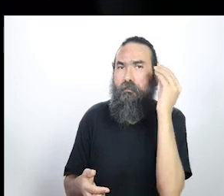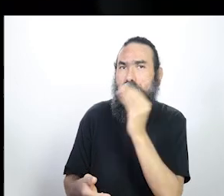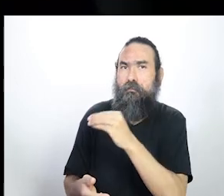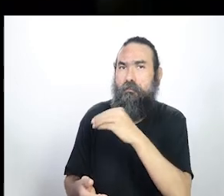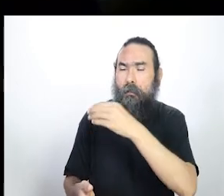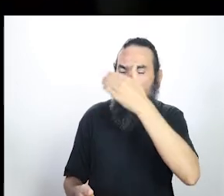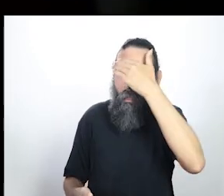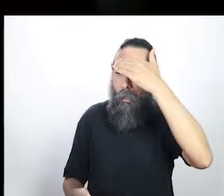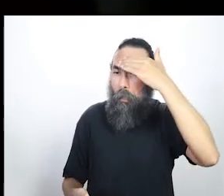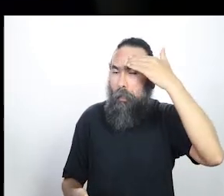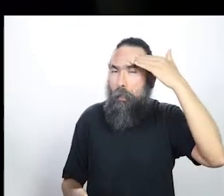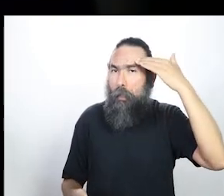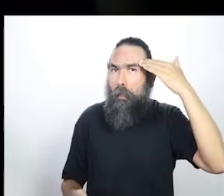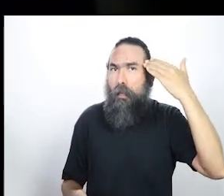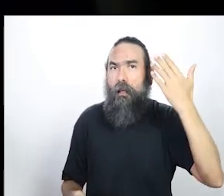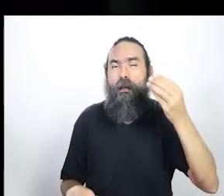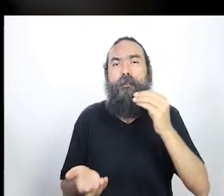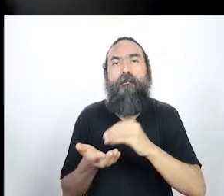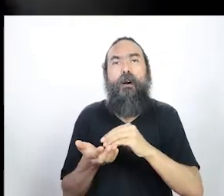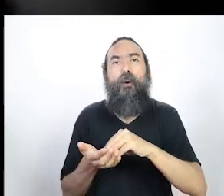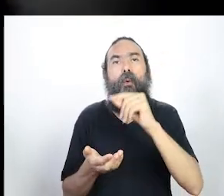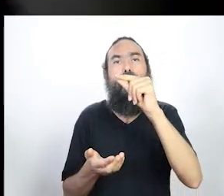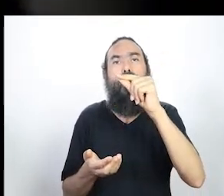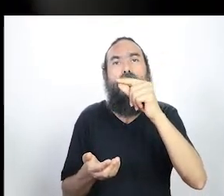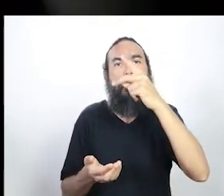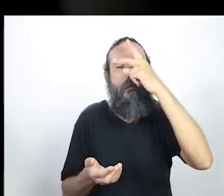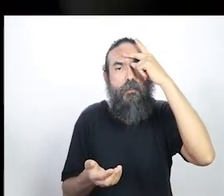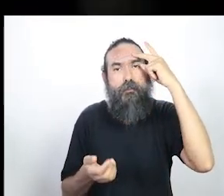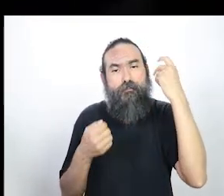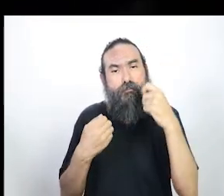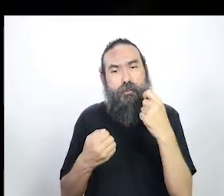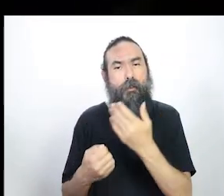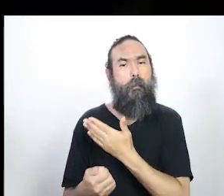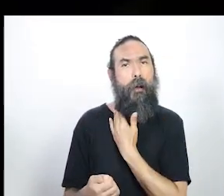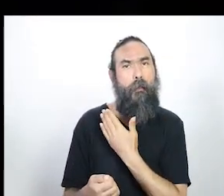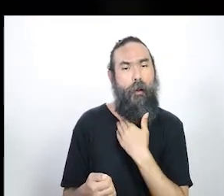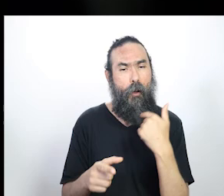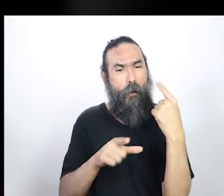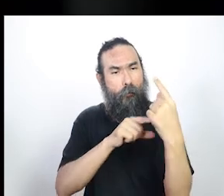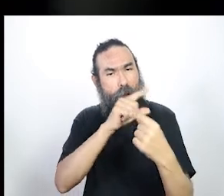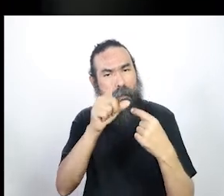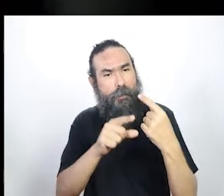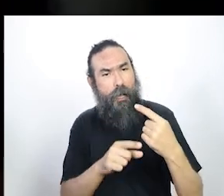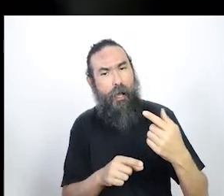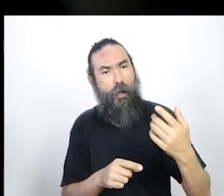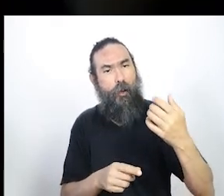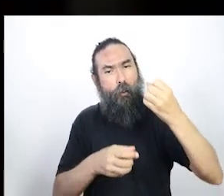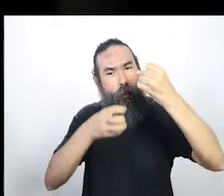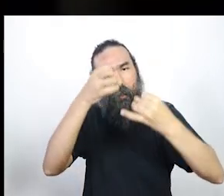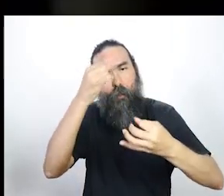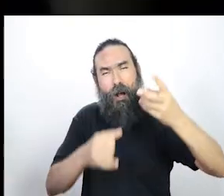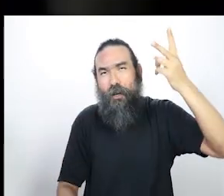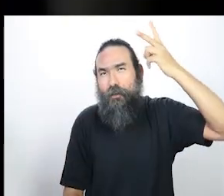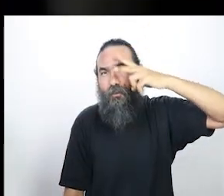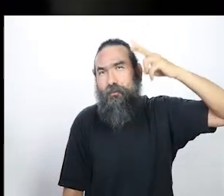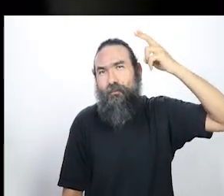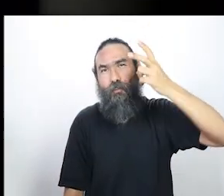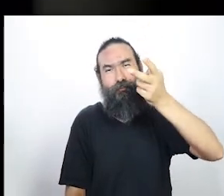estão esquecendo de conversar, de bater papo, de ter intimidade, de buscar esse lado cultural da